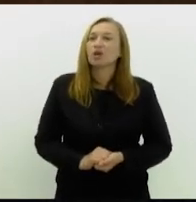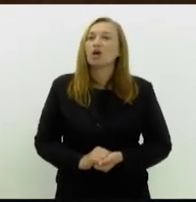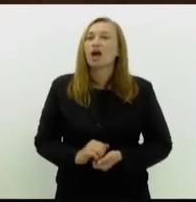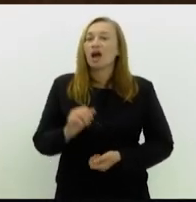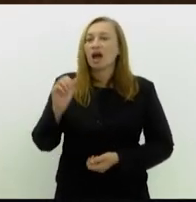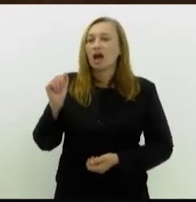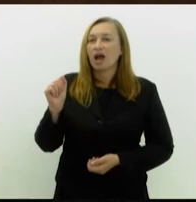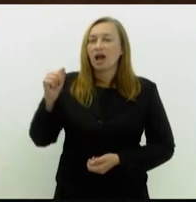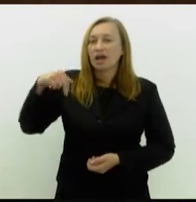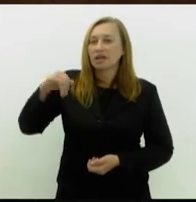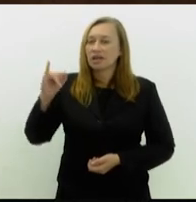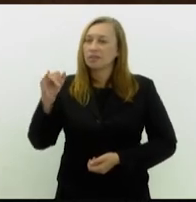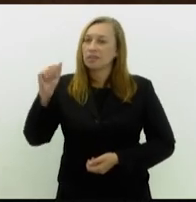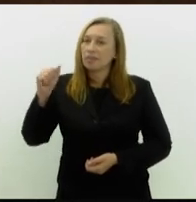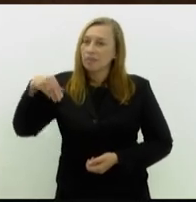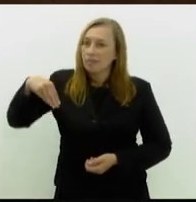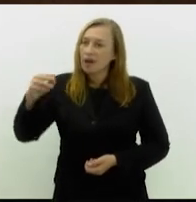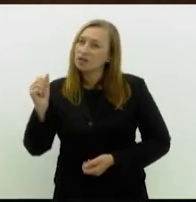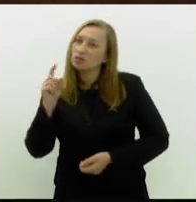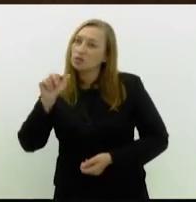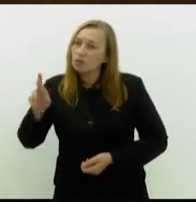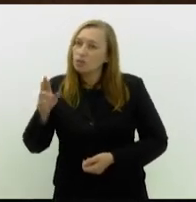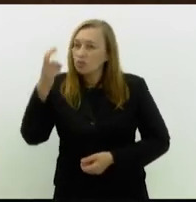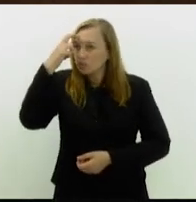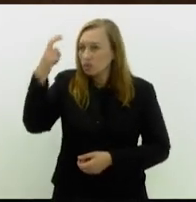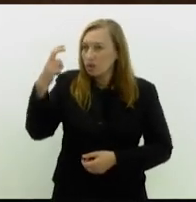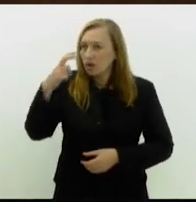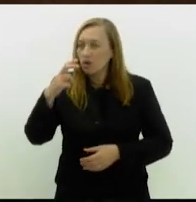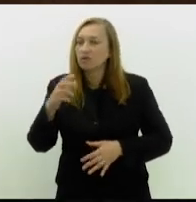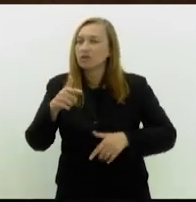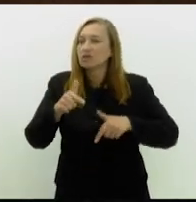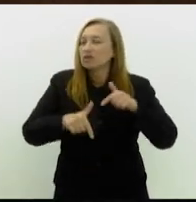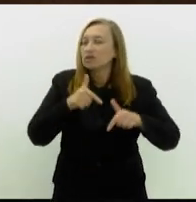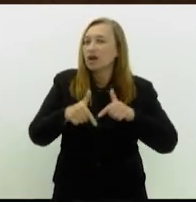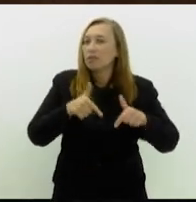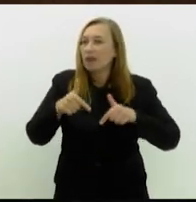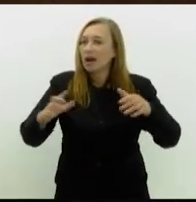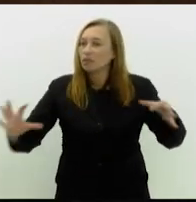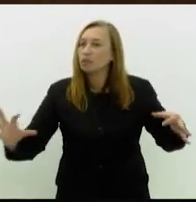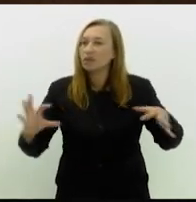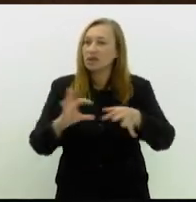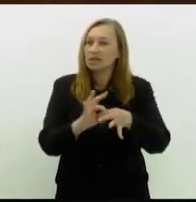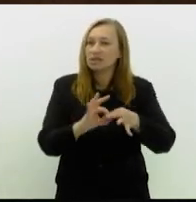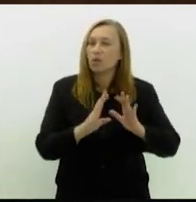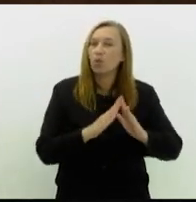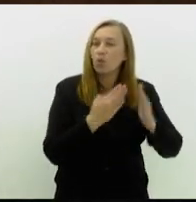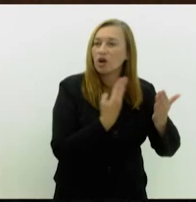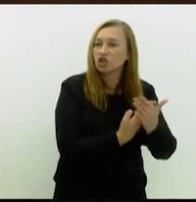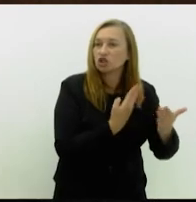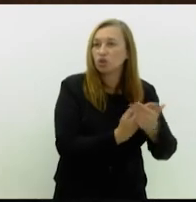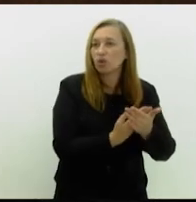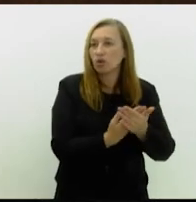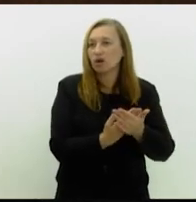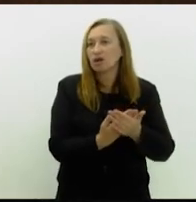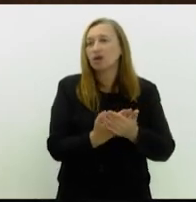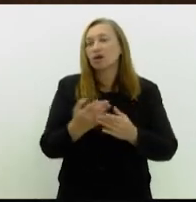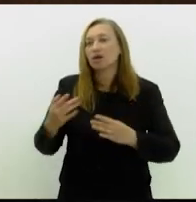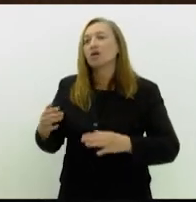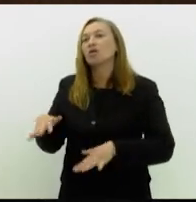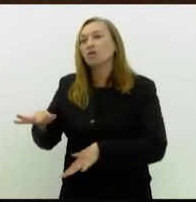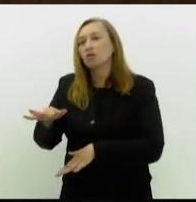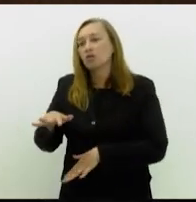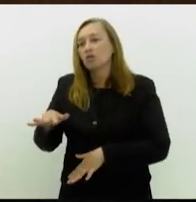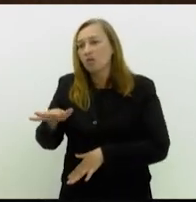fazia o trabalho né de integração escola com a comunidade era quem fazia as atividades